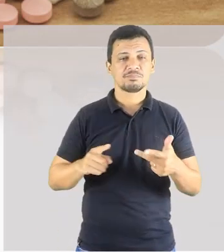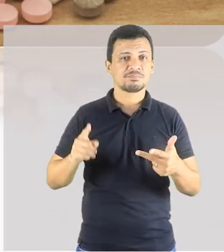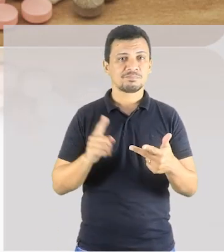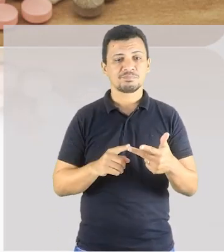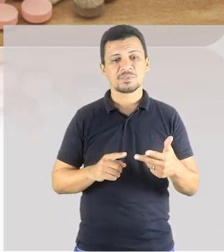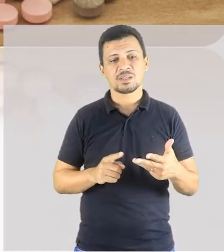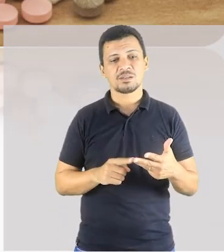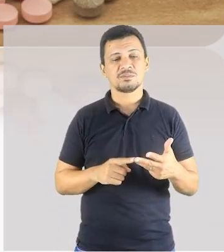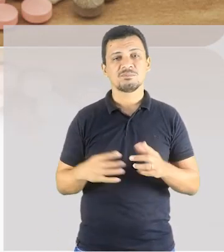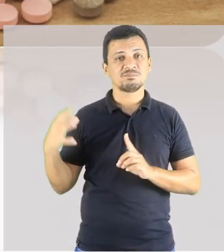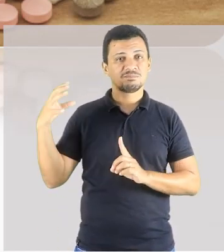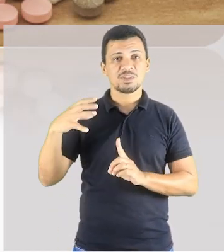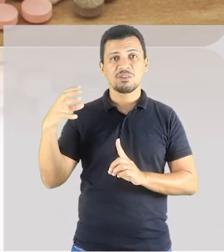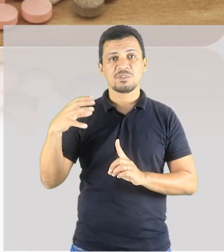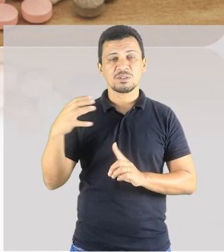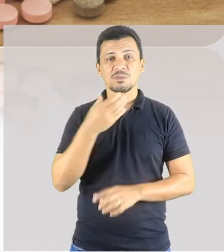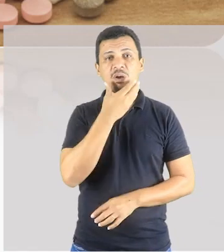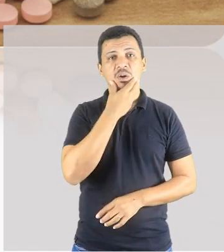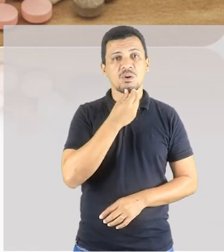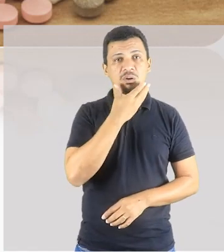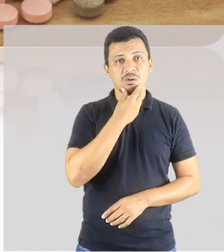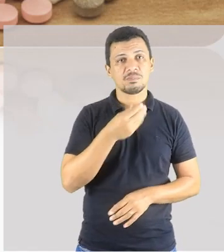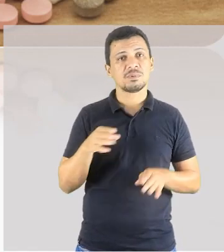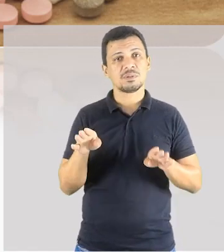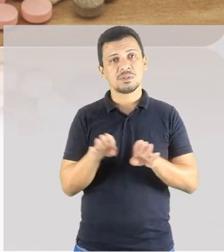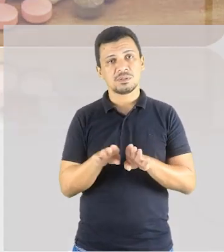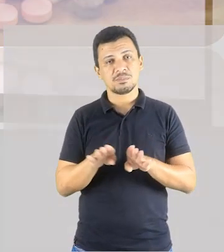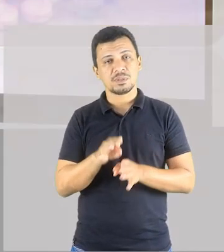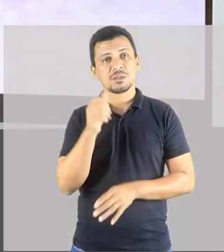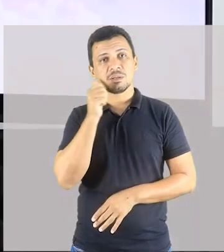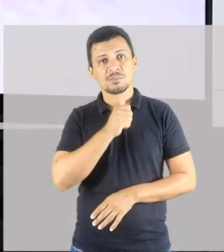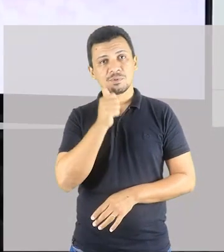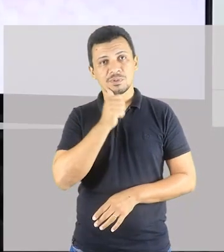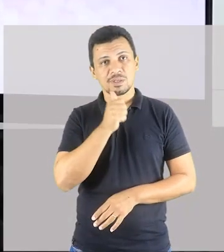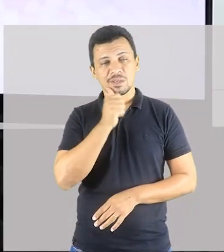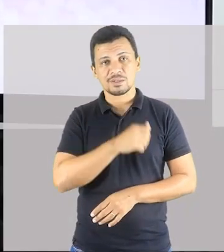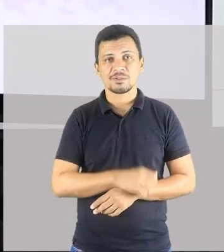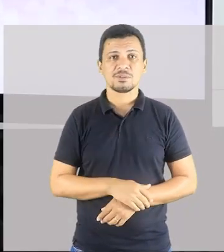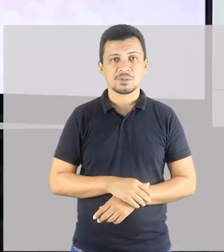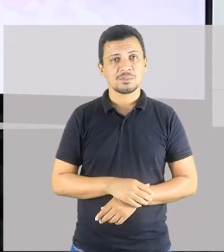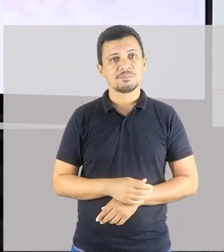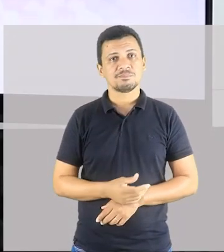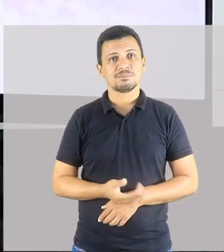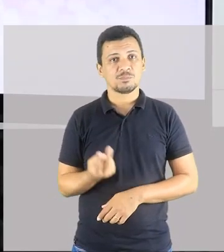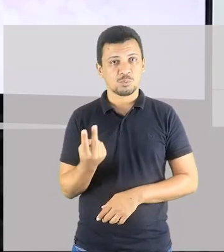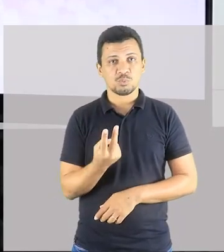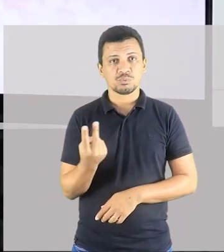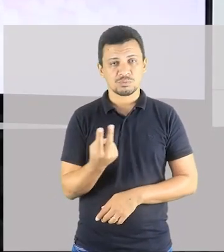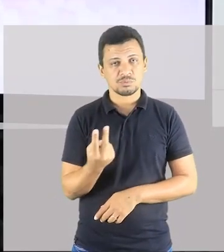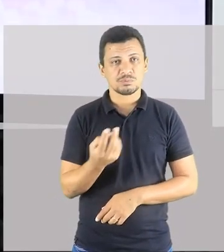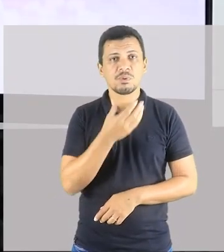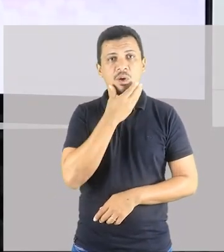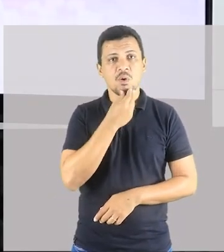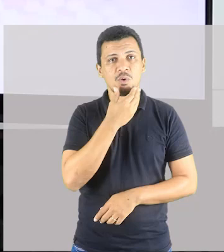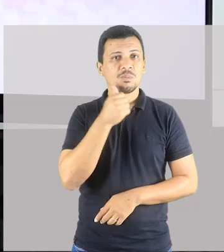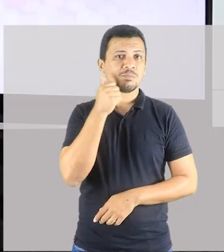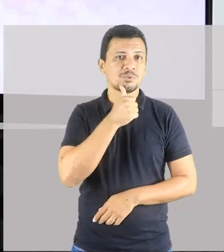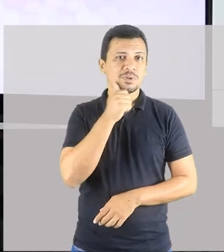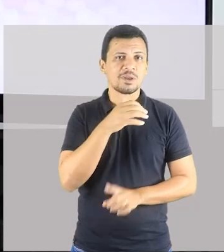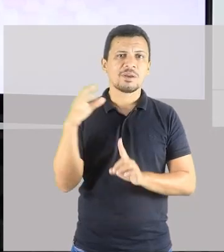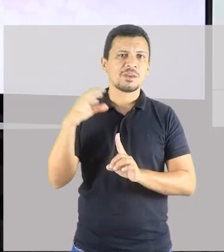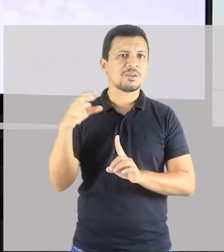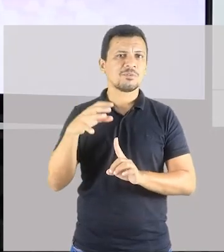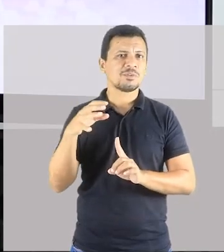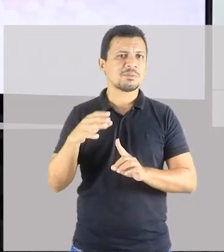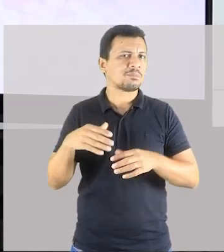dos esteroides tanto nos homens quanto nas mulheres, assim como em ambos os sexos, tá bom? Então a gente vai estar